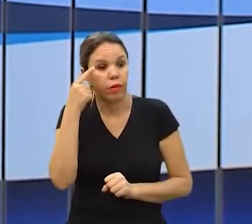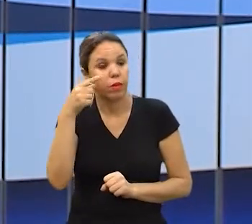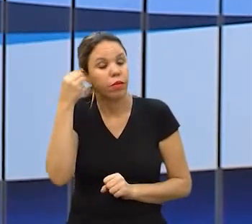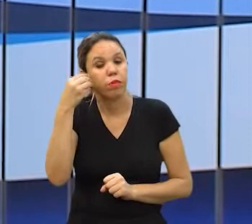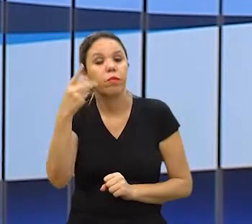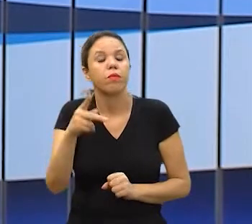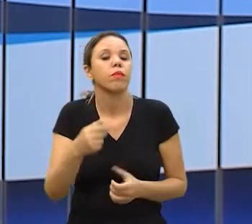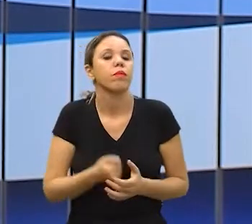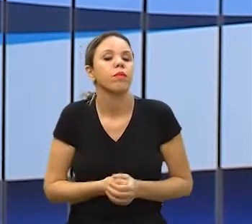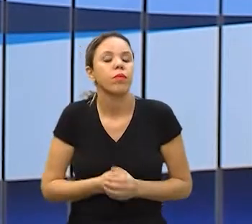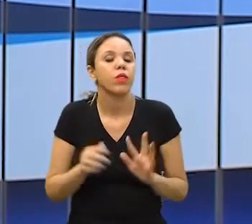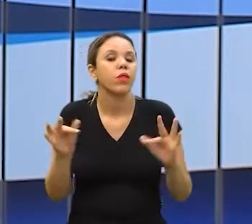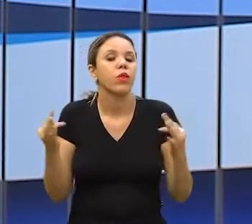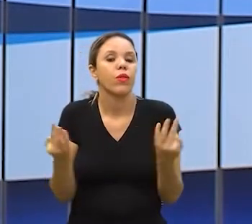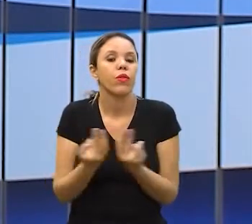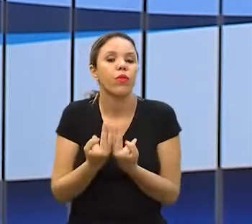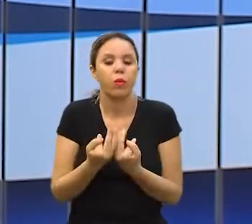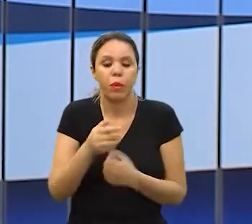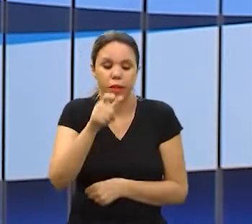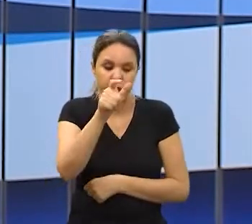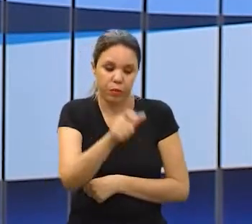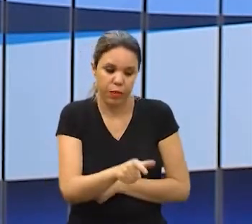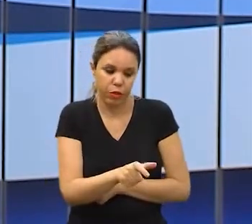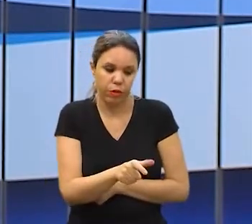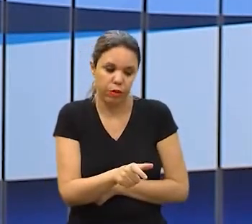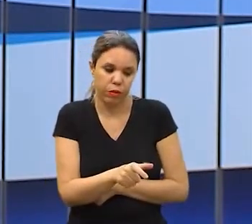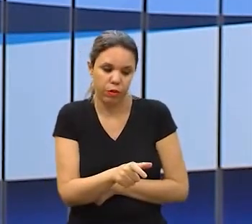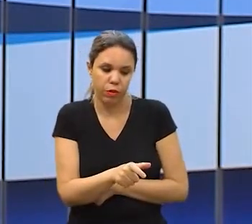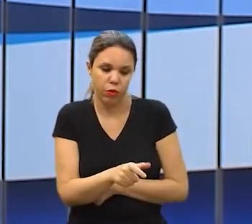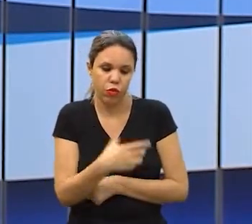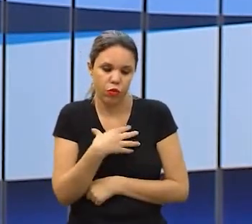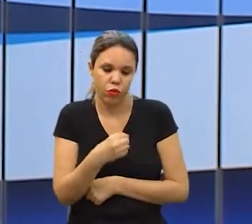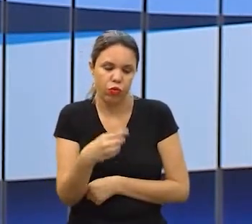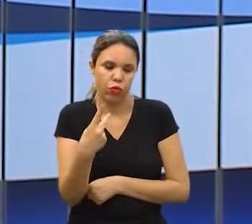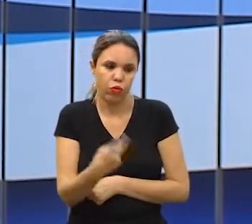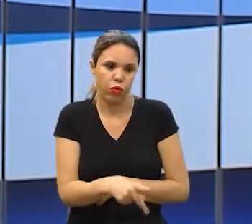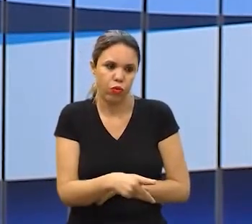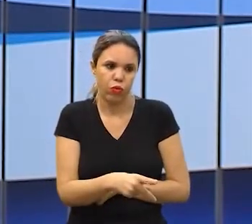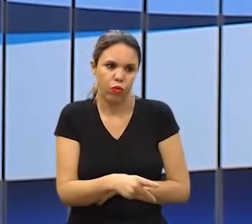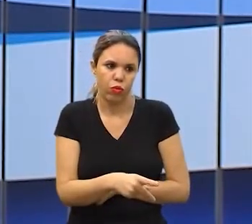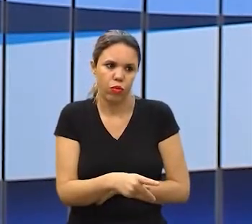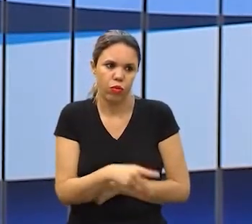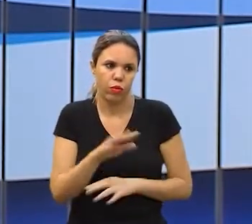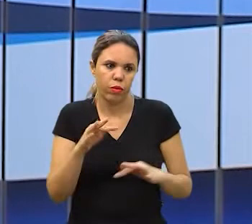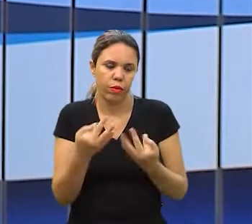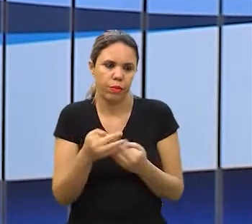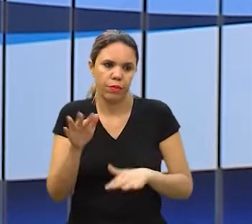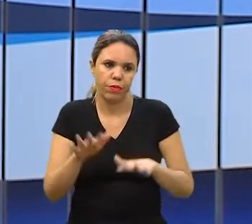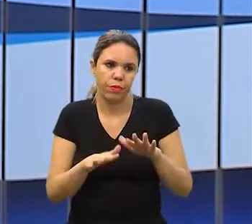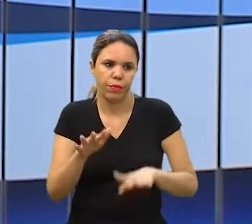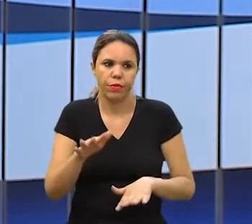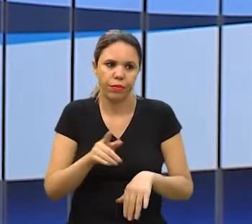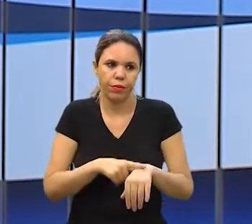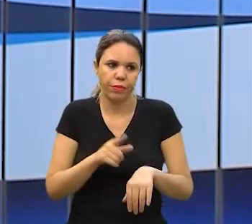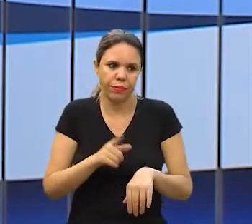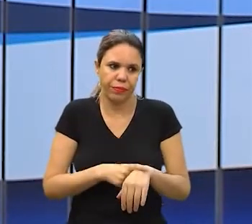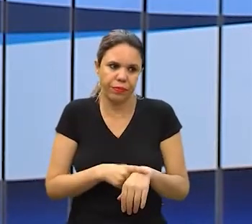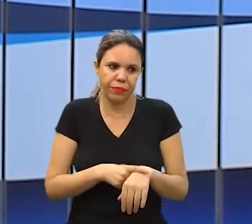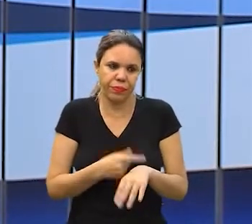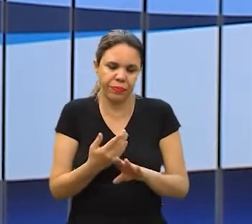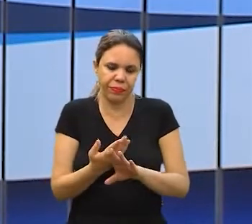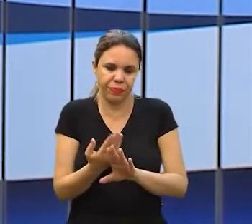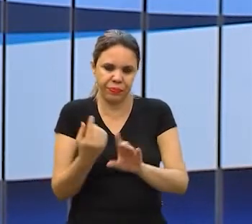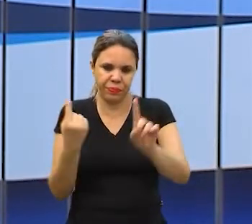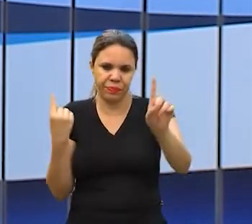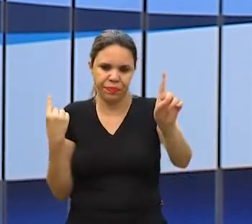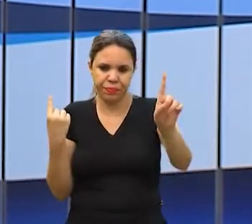mencionar na sua experiência, com a família dessa pessoa, com os filhos, com aqueles parentes que até muitas vezes naquele momento acaba